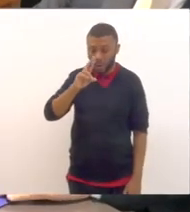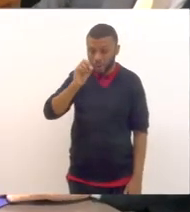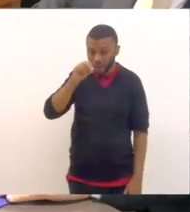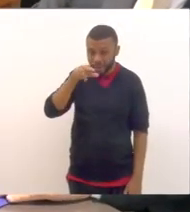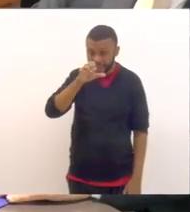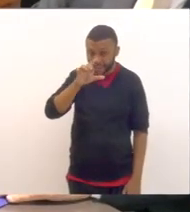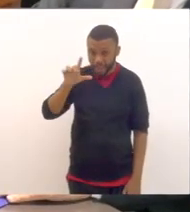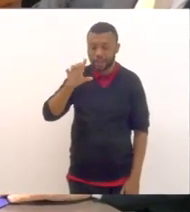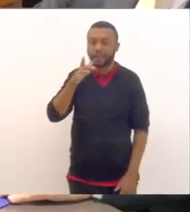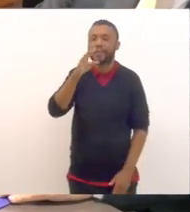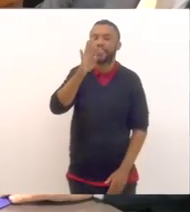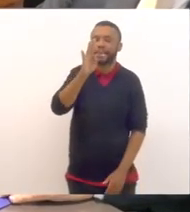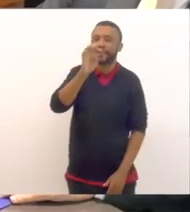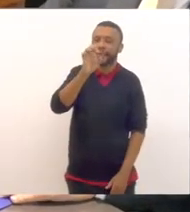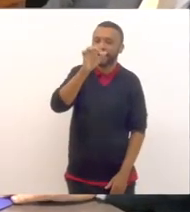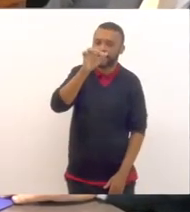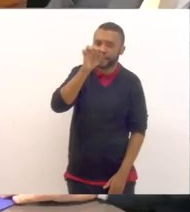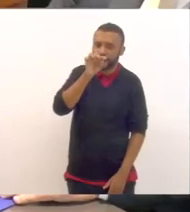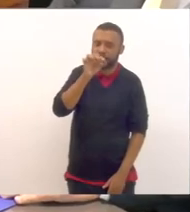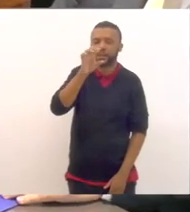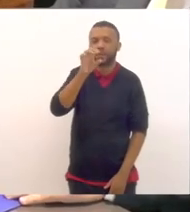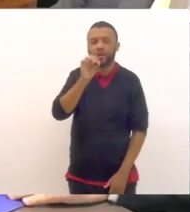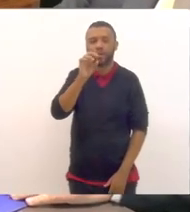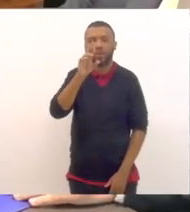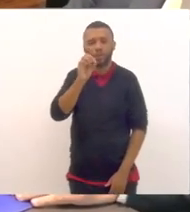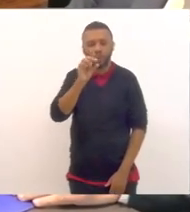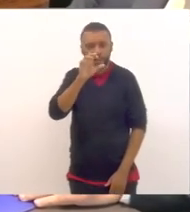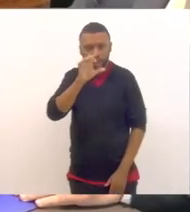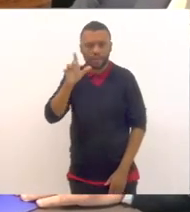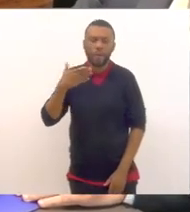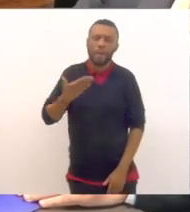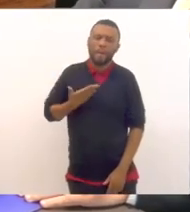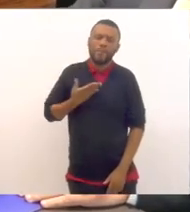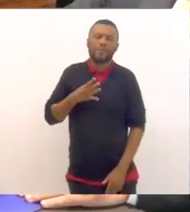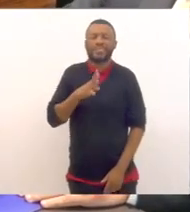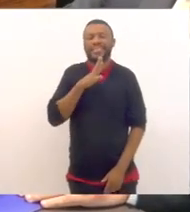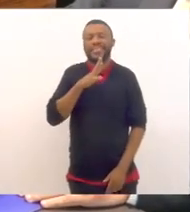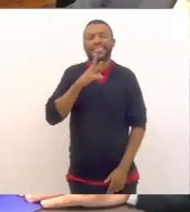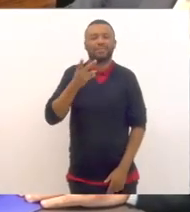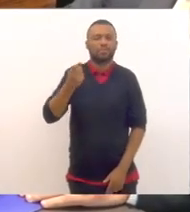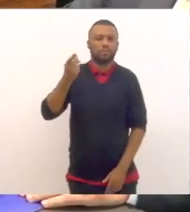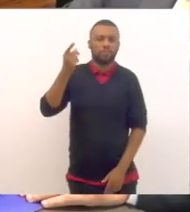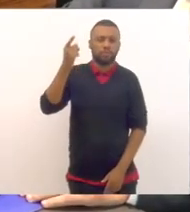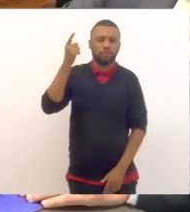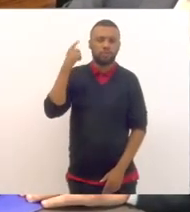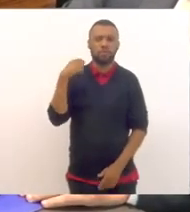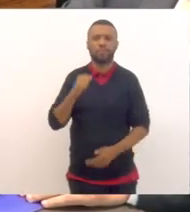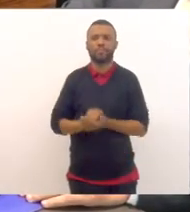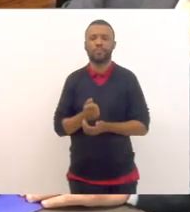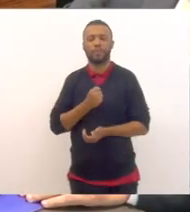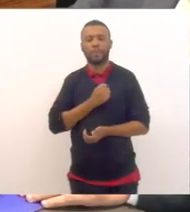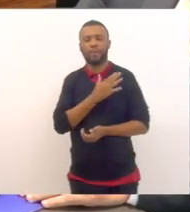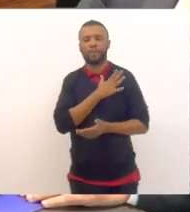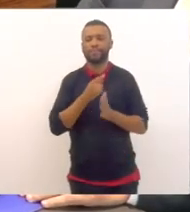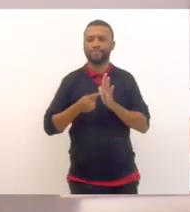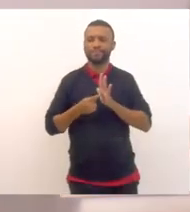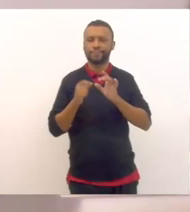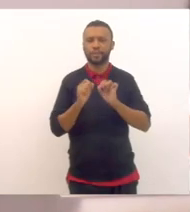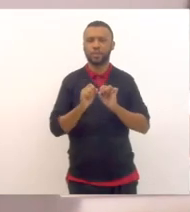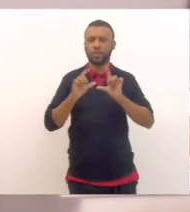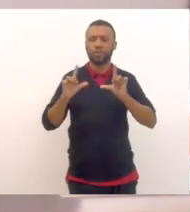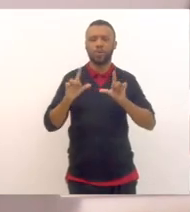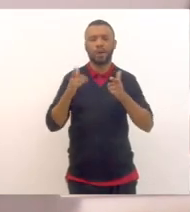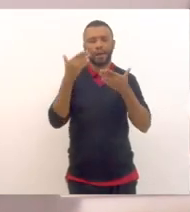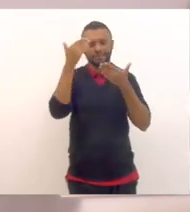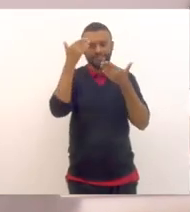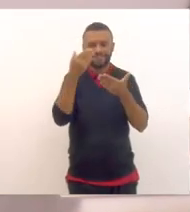tem Nescau Daniel isso meu amigo já conheço há bastante tempo algum tempo o nosso já que fez apresentação agradecer a